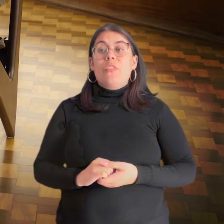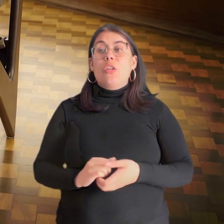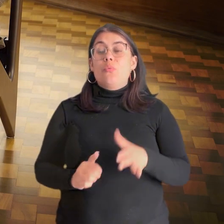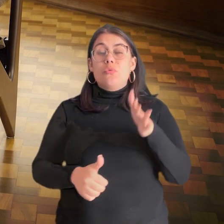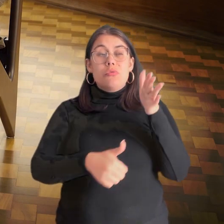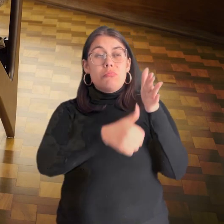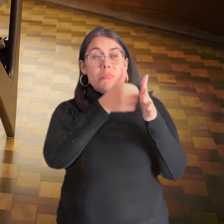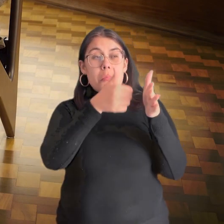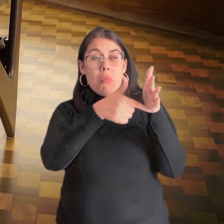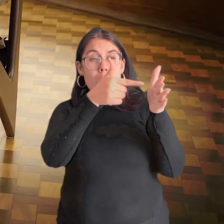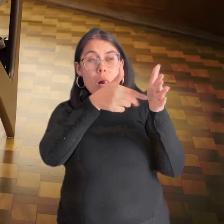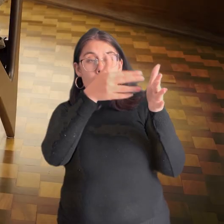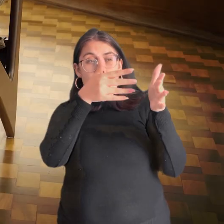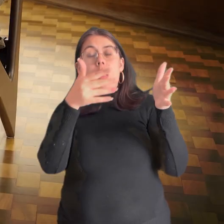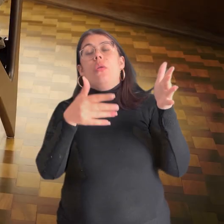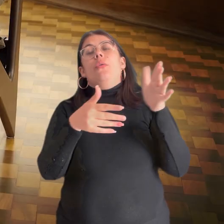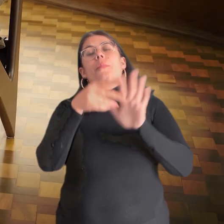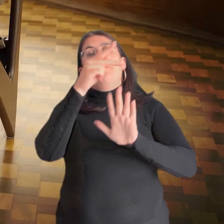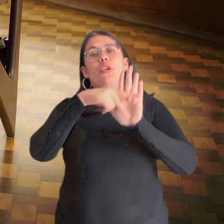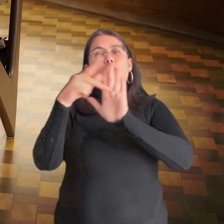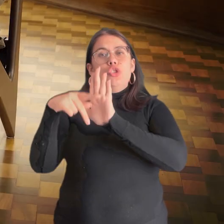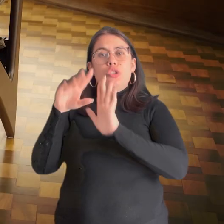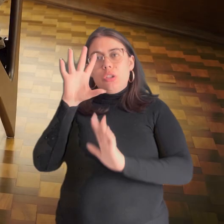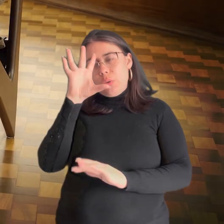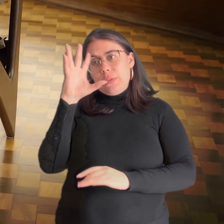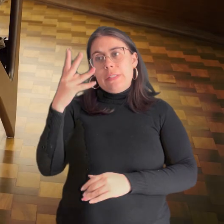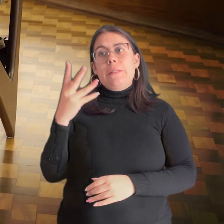fizeram em seguida